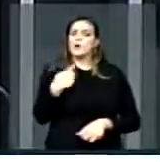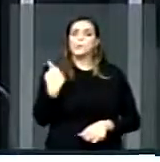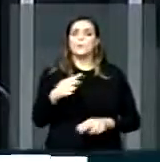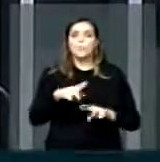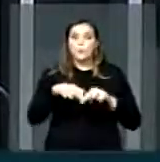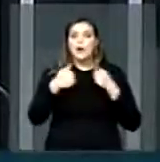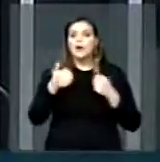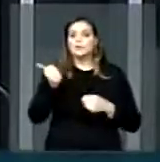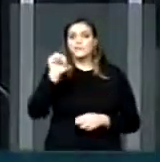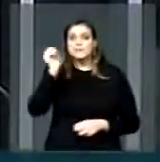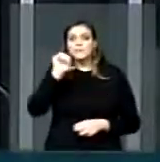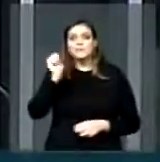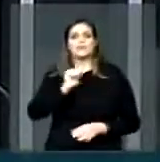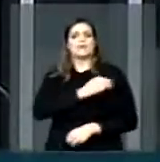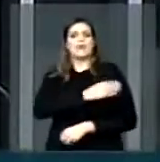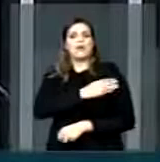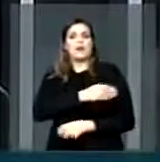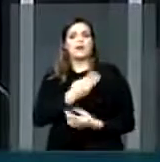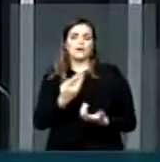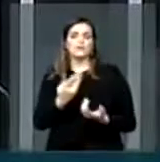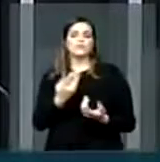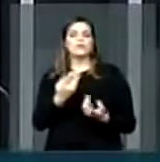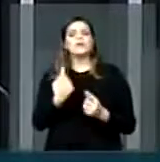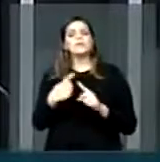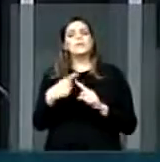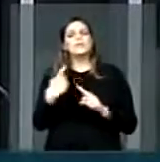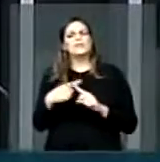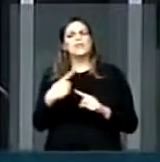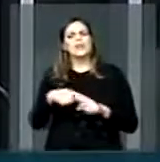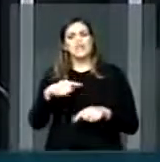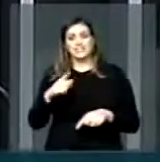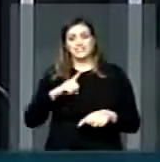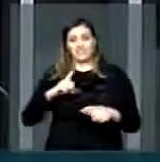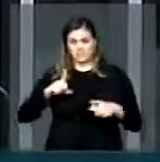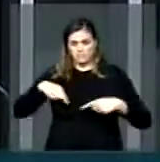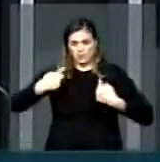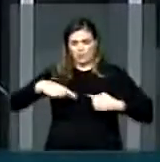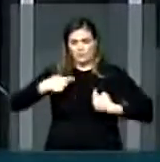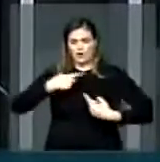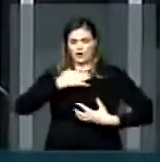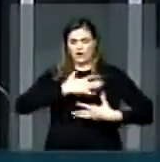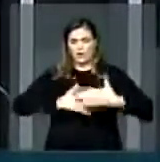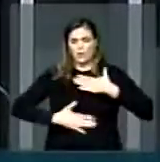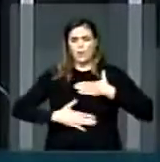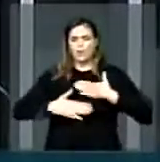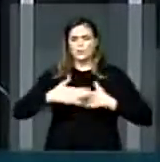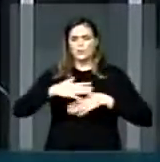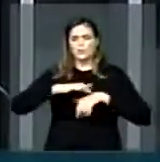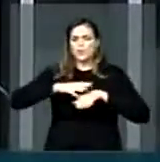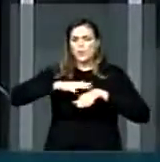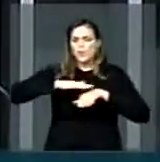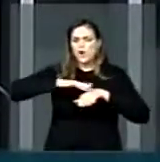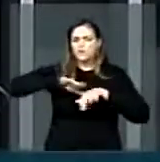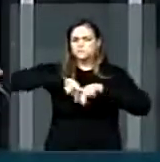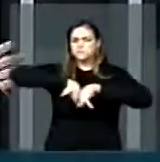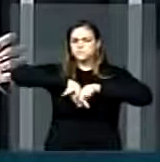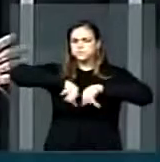efeitos do álcool, que ele tem mais de 200, o álcool provoca mais de 200